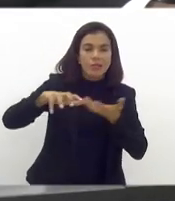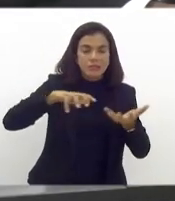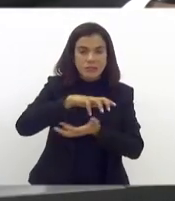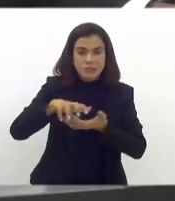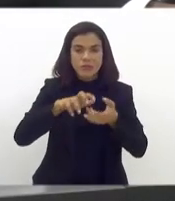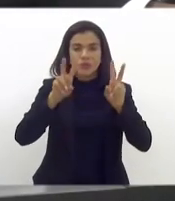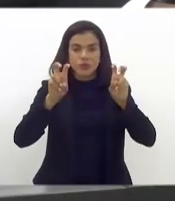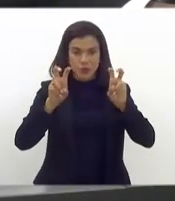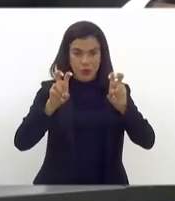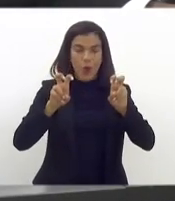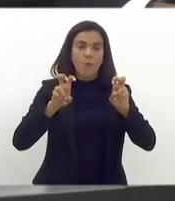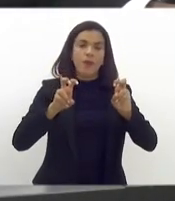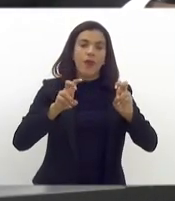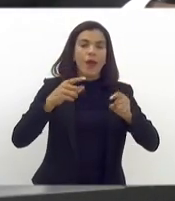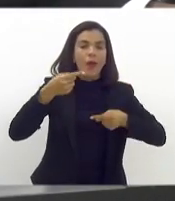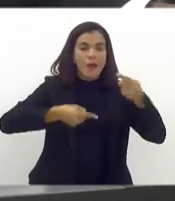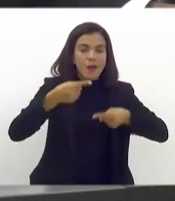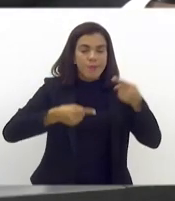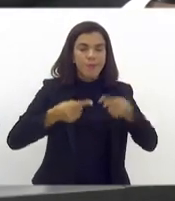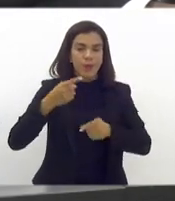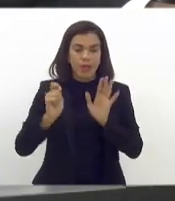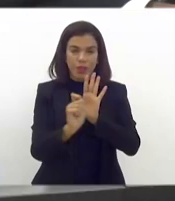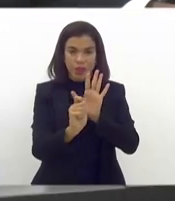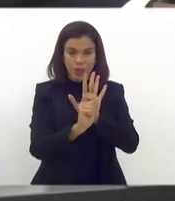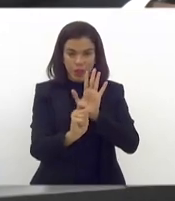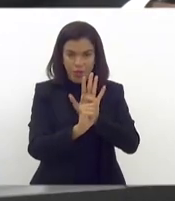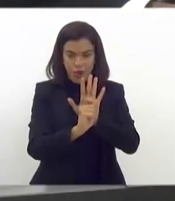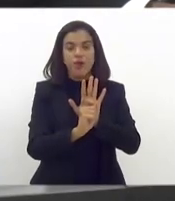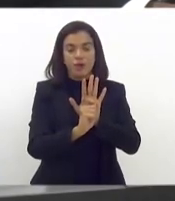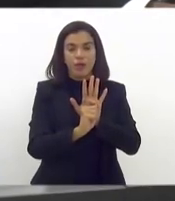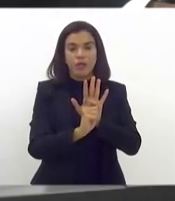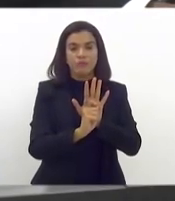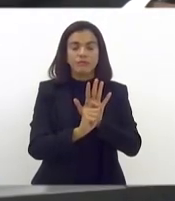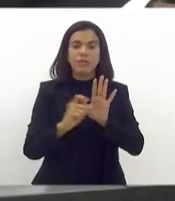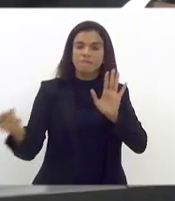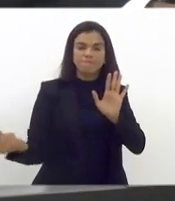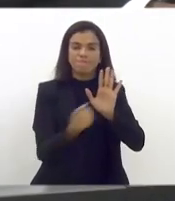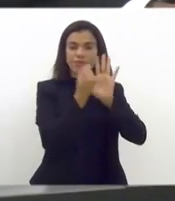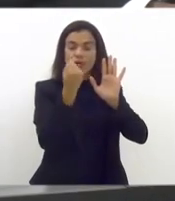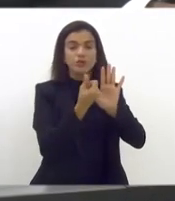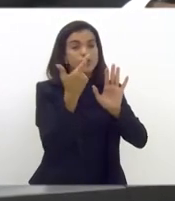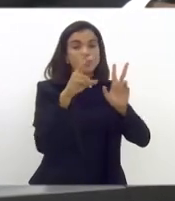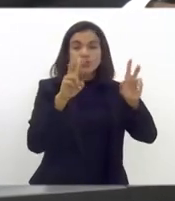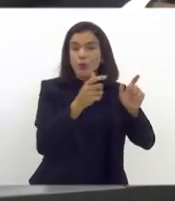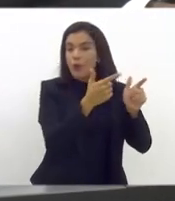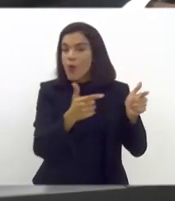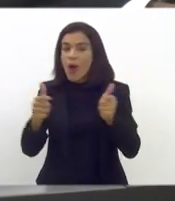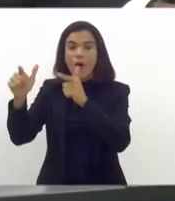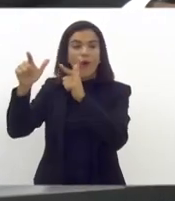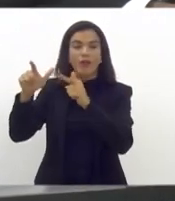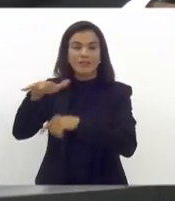da questão da política de drogas, né, que acaba lançando um estigma sobre uma outra questão, que é da